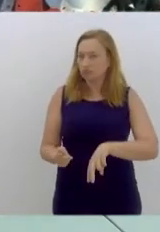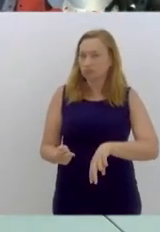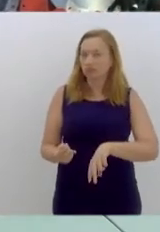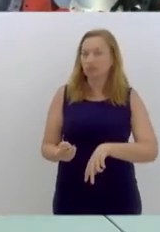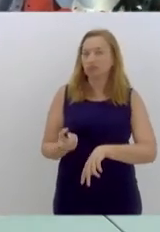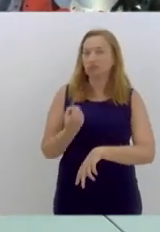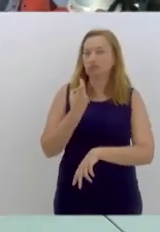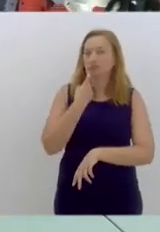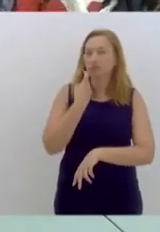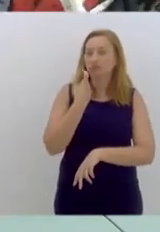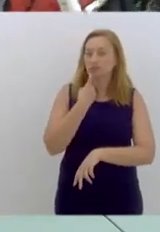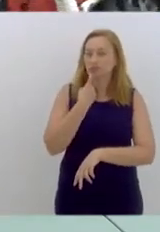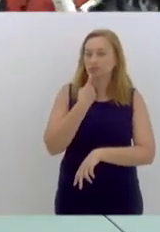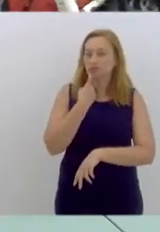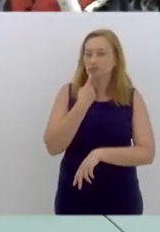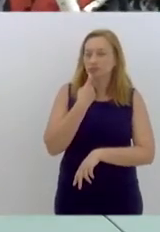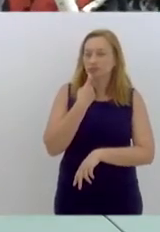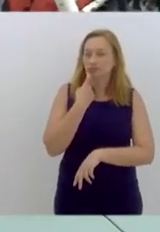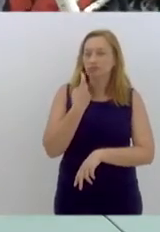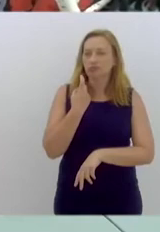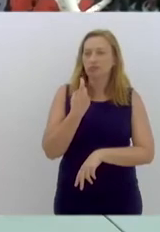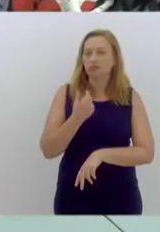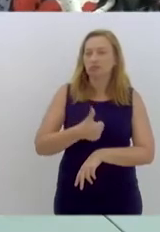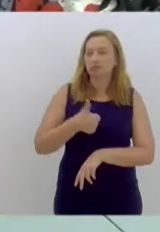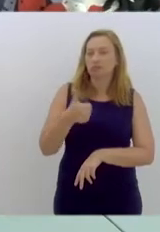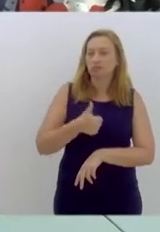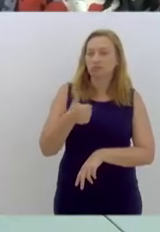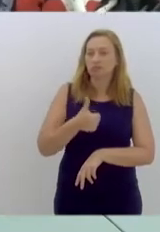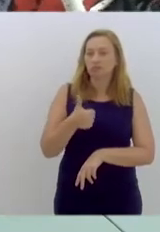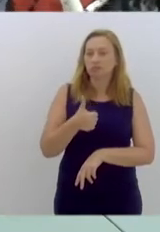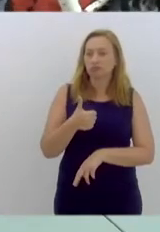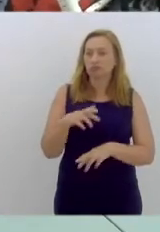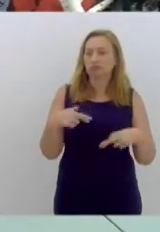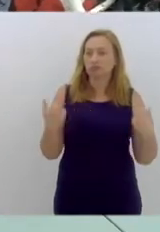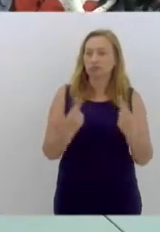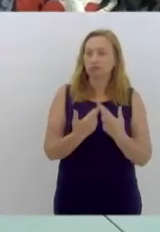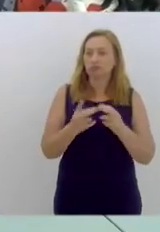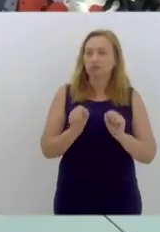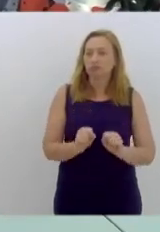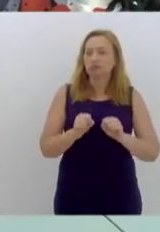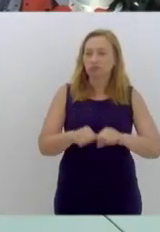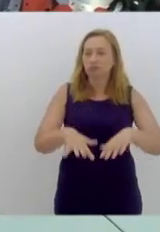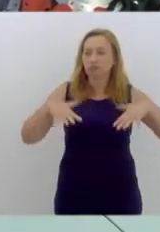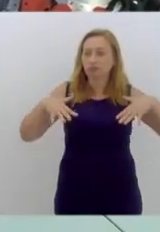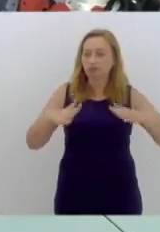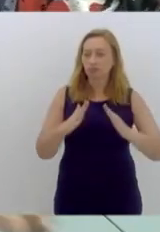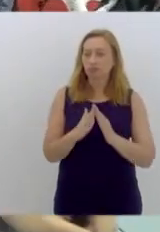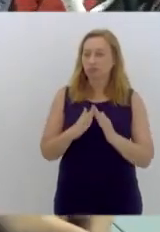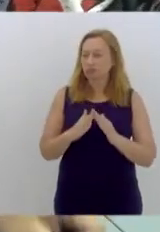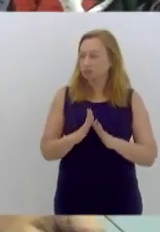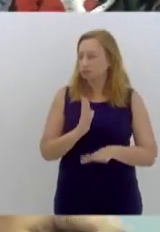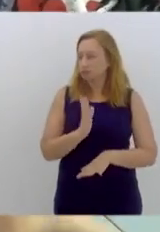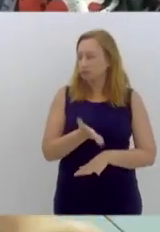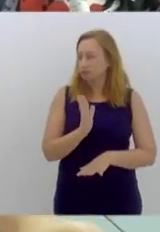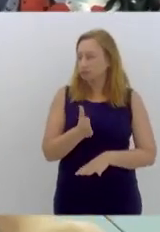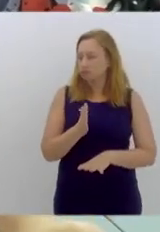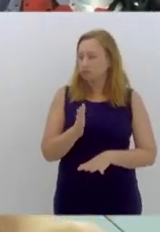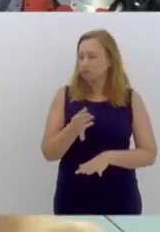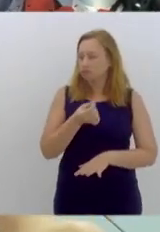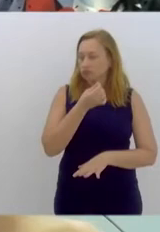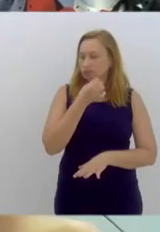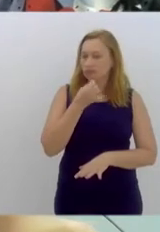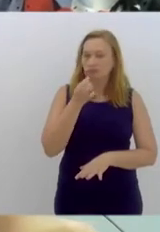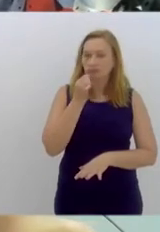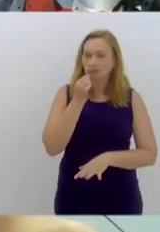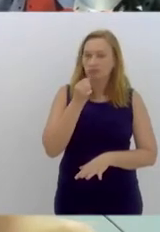sexta-feira, logo a primeira sessão possível plenária nessa casa já era em setembro.